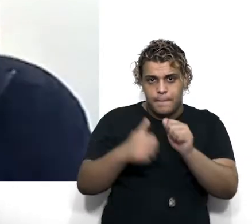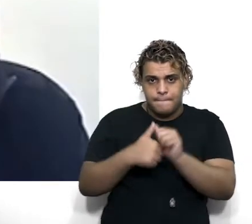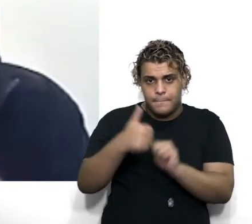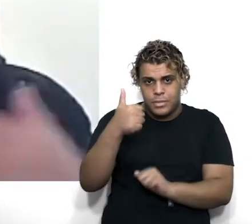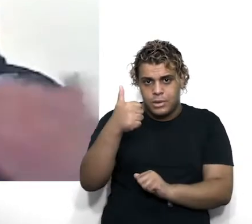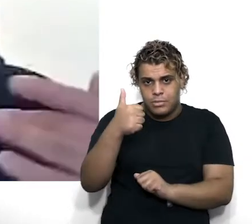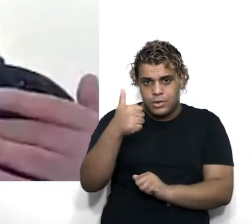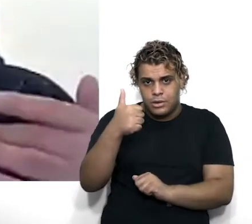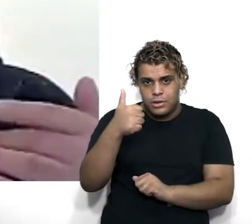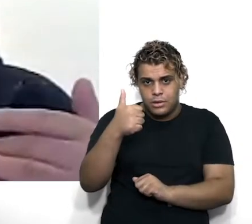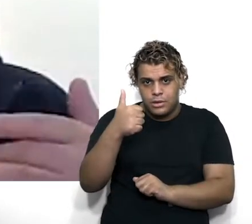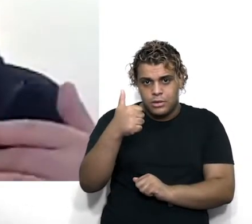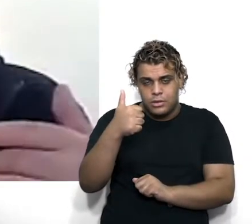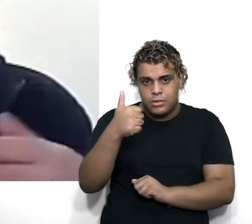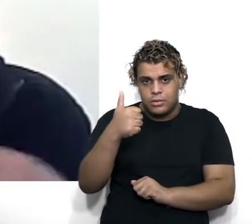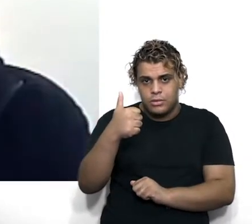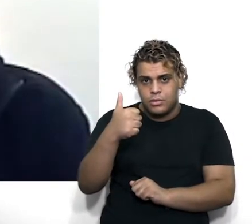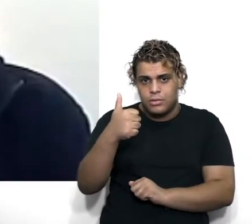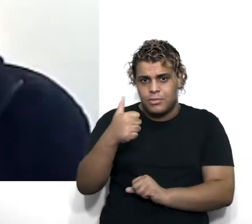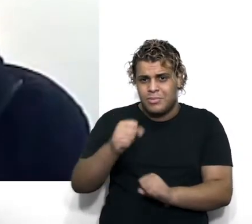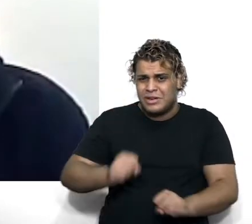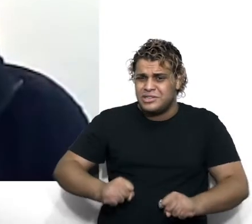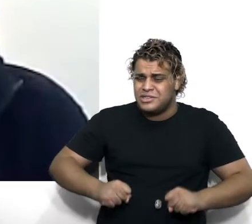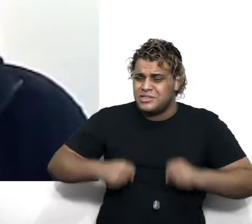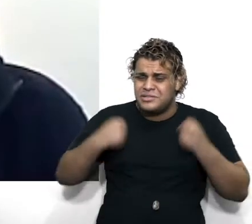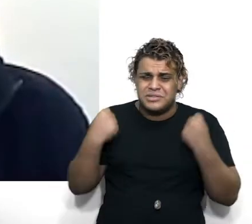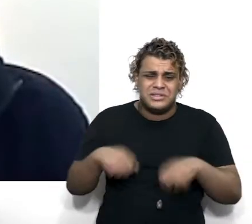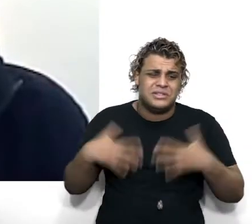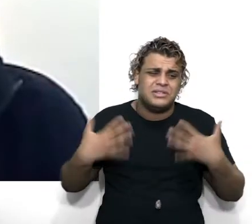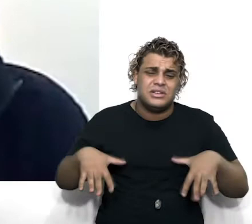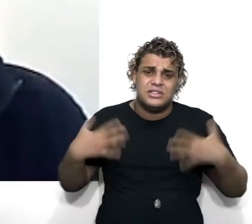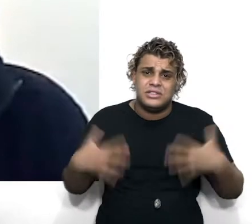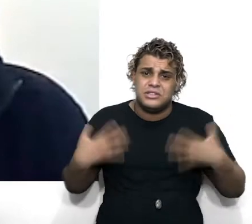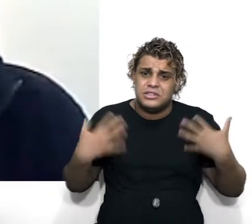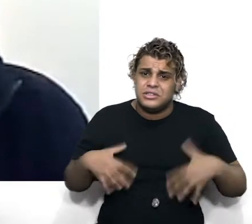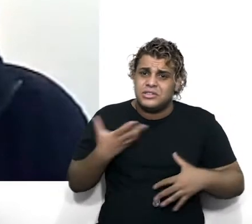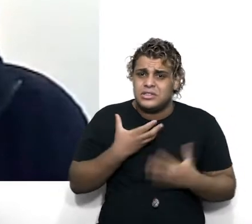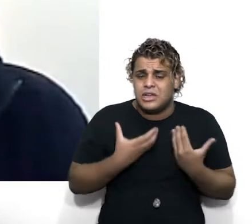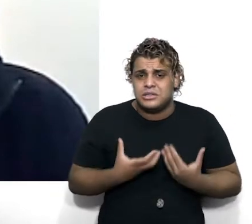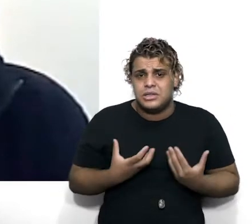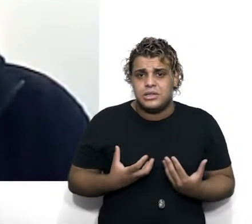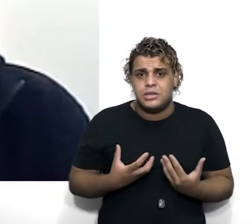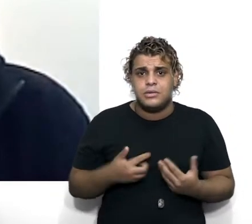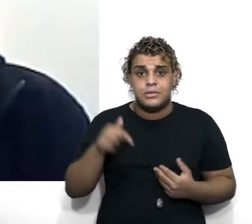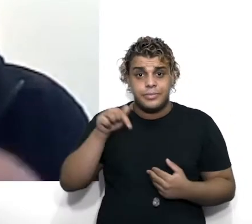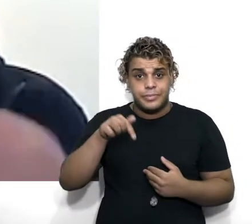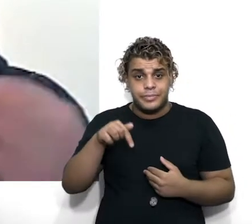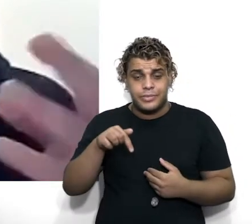para mim foi de uma intensidade gigantesca, este está a ser muito mais